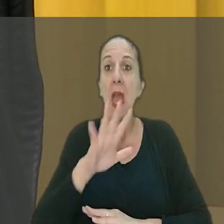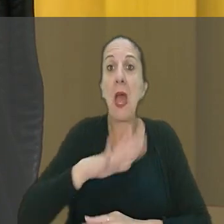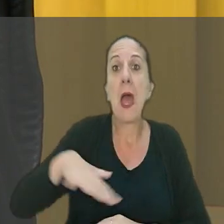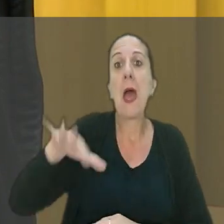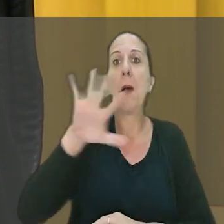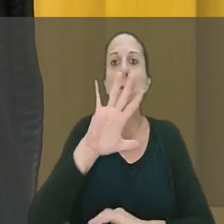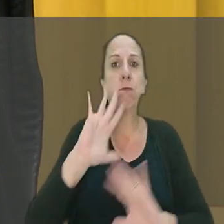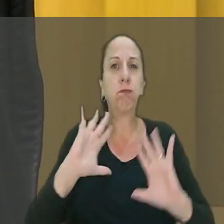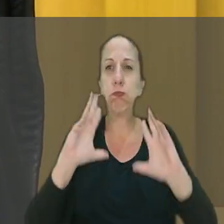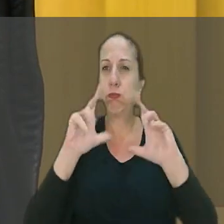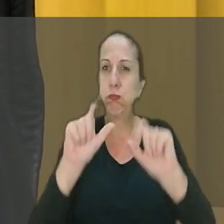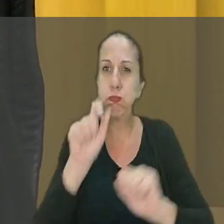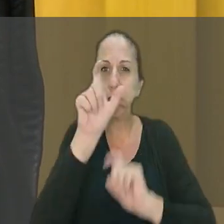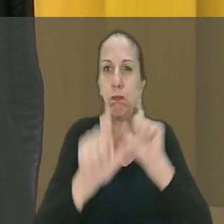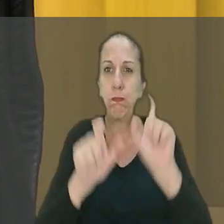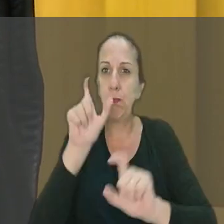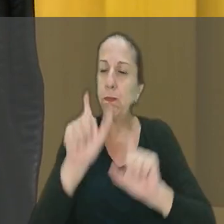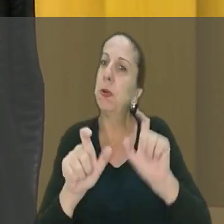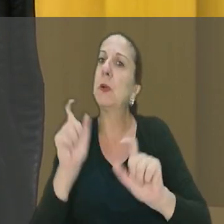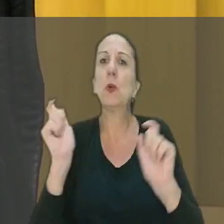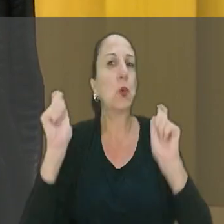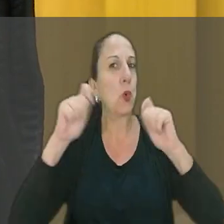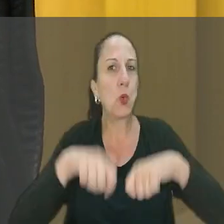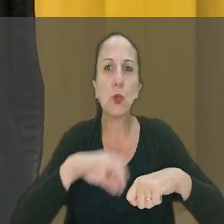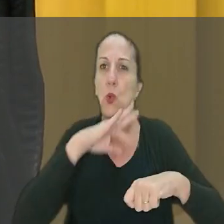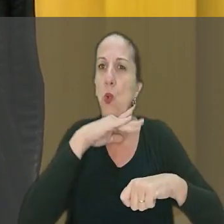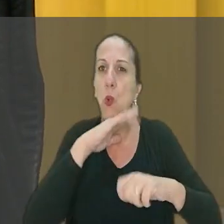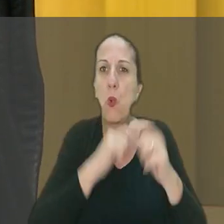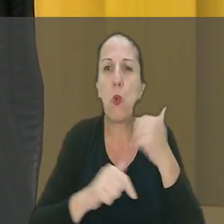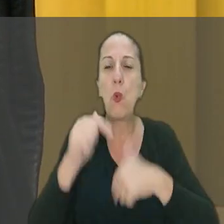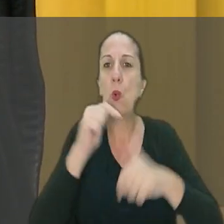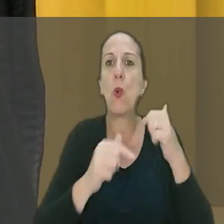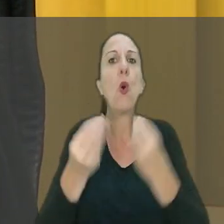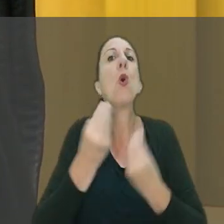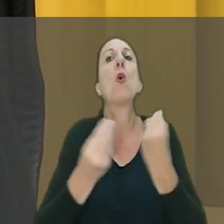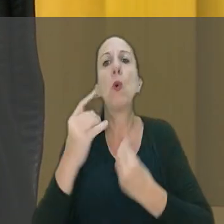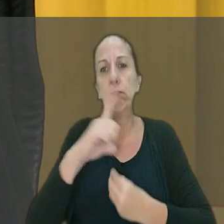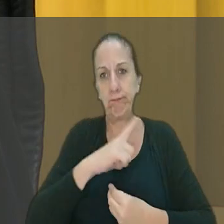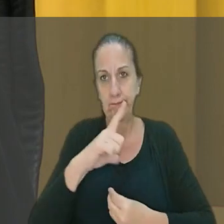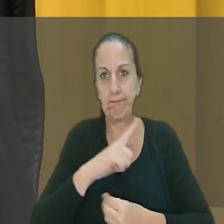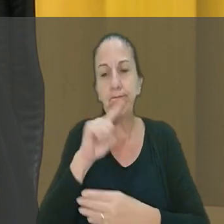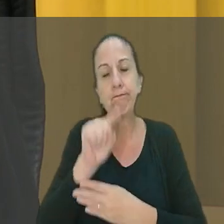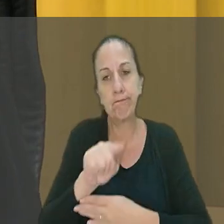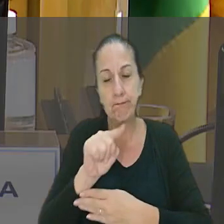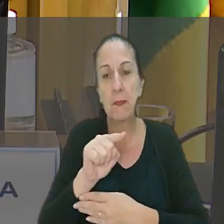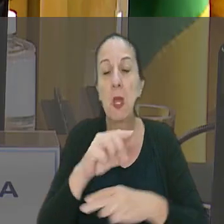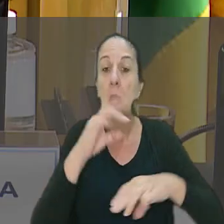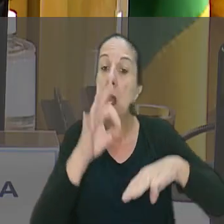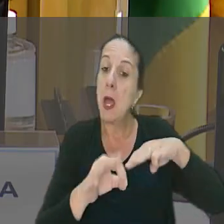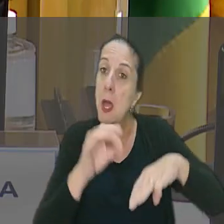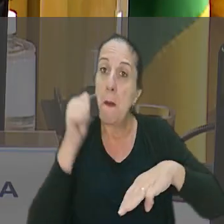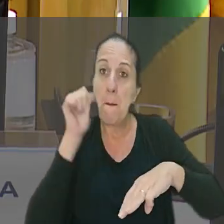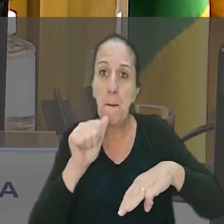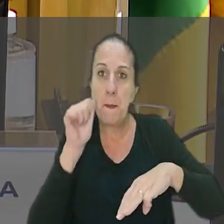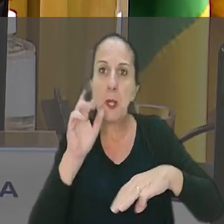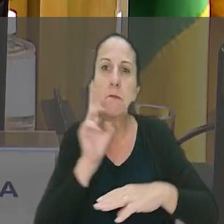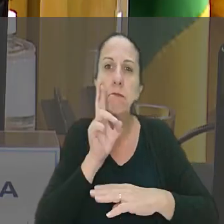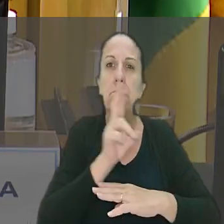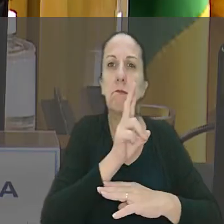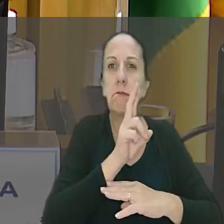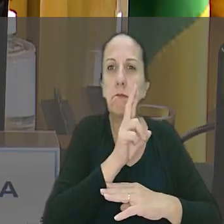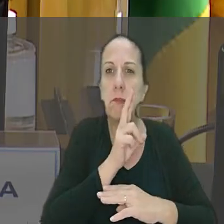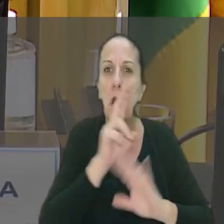disso, abrange a sujeição das pessoas a condições degradantes de trabalho, como ocorreu no caso. Para a ministra, o fato